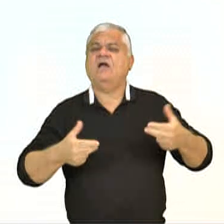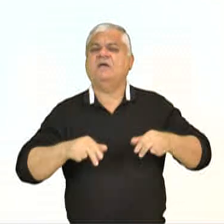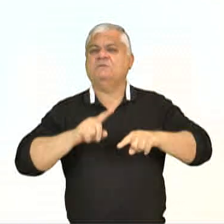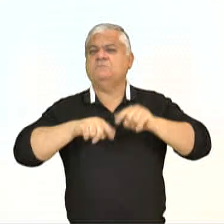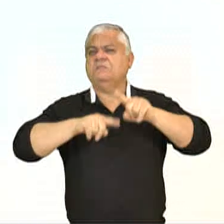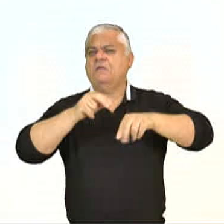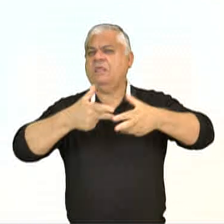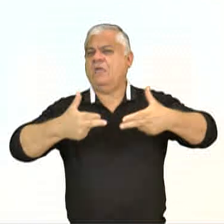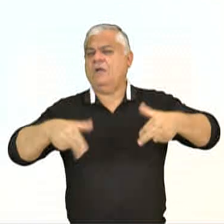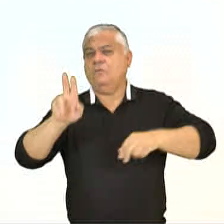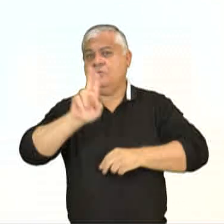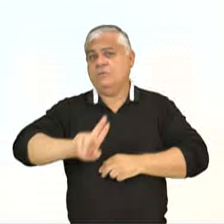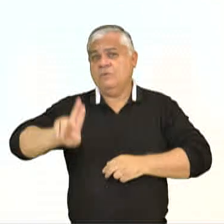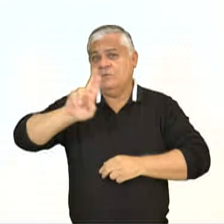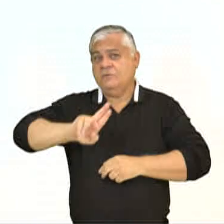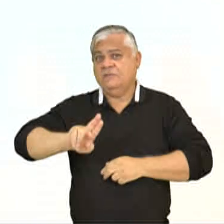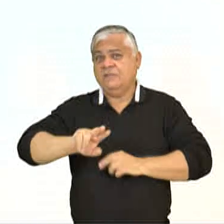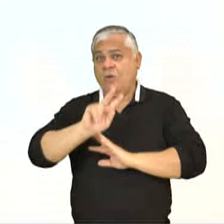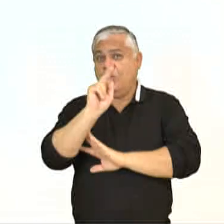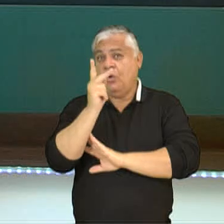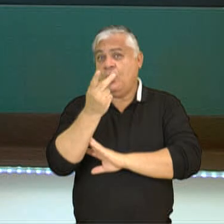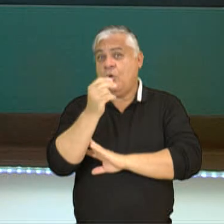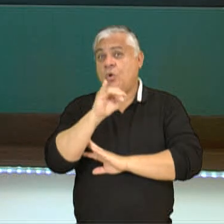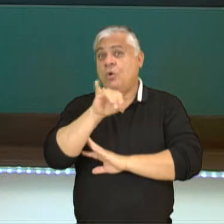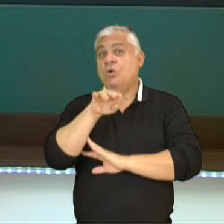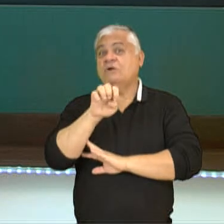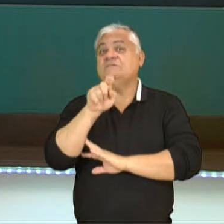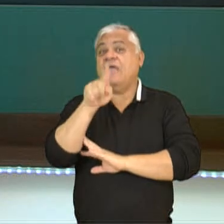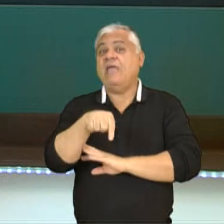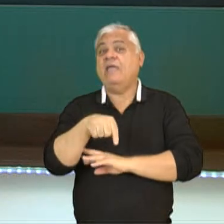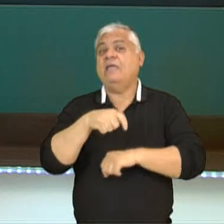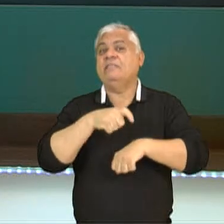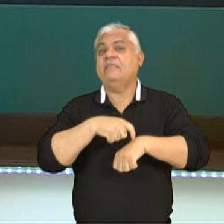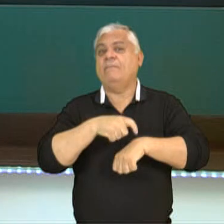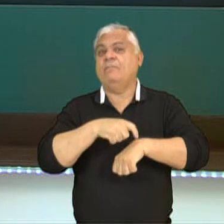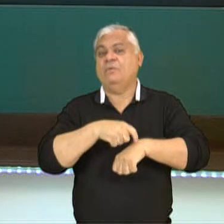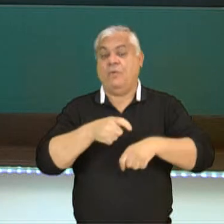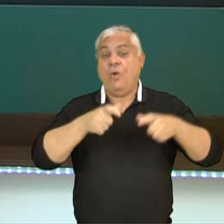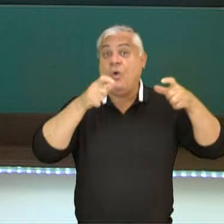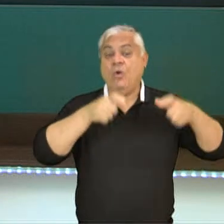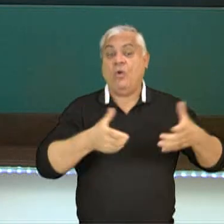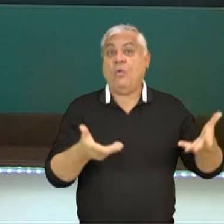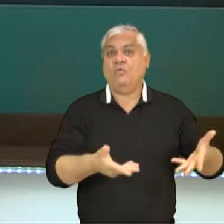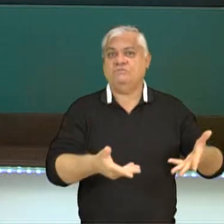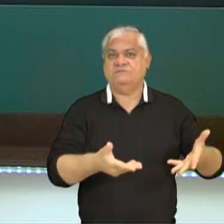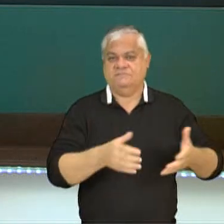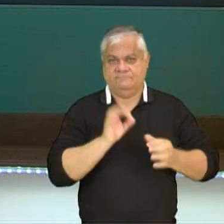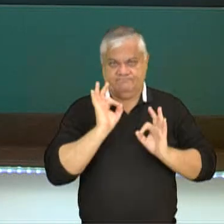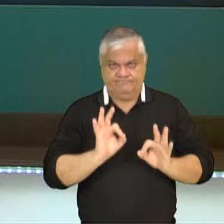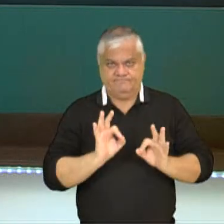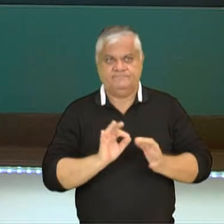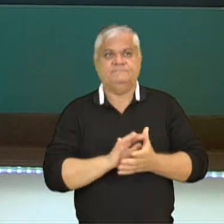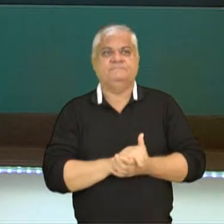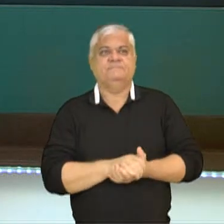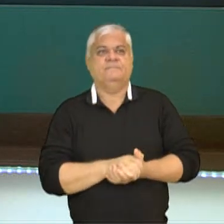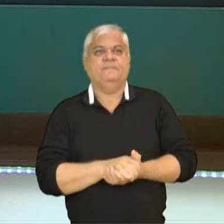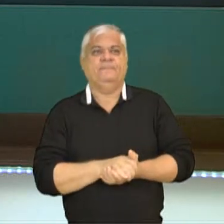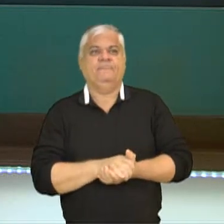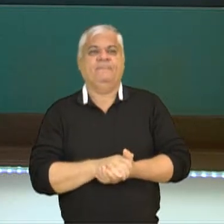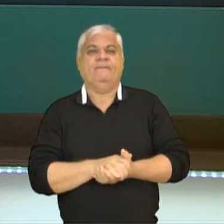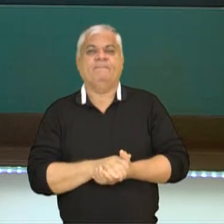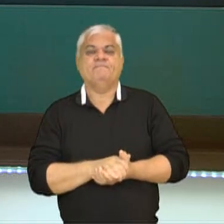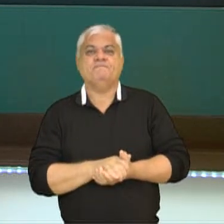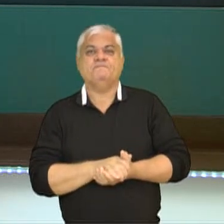utilizados. Percebam que o advérbio hoje é uma circunstância que indica tempo, como a gente já comentou, né?